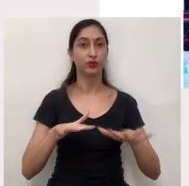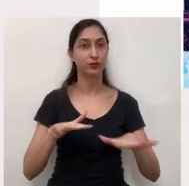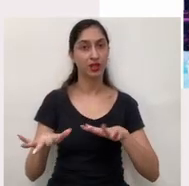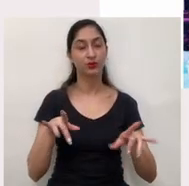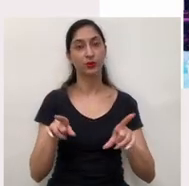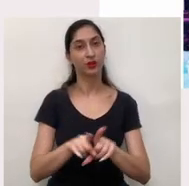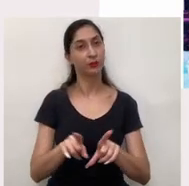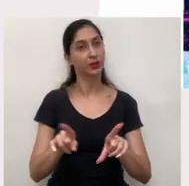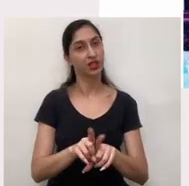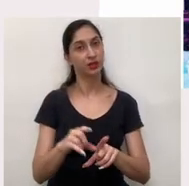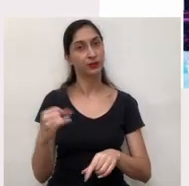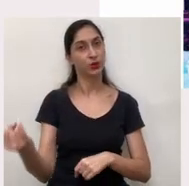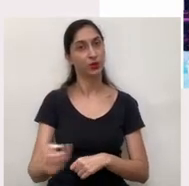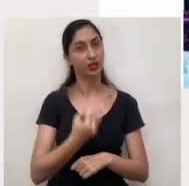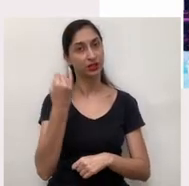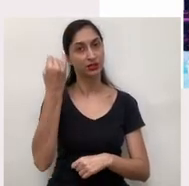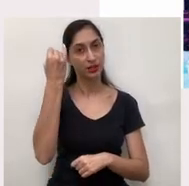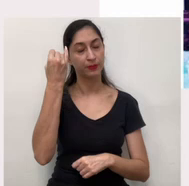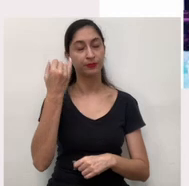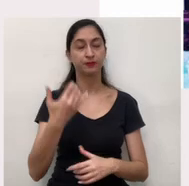importância